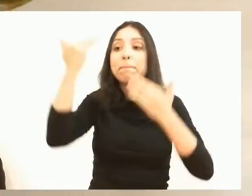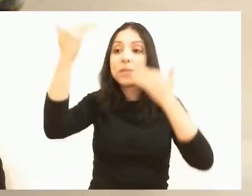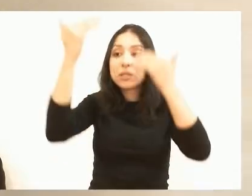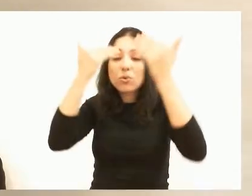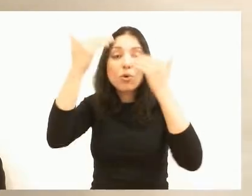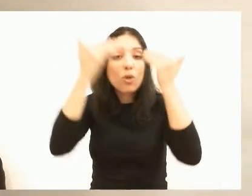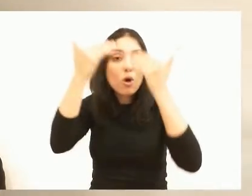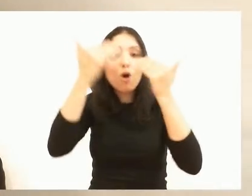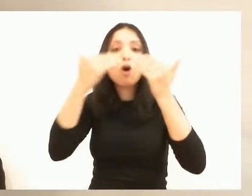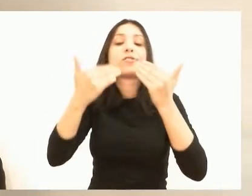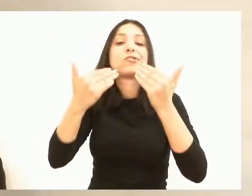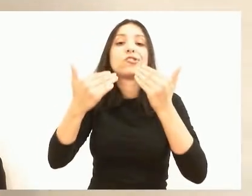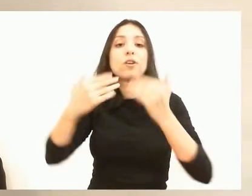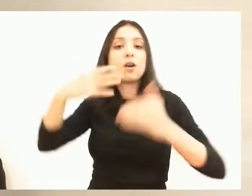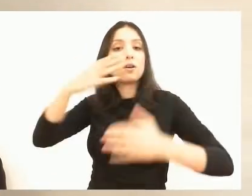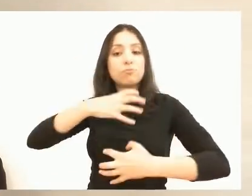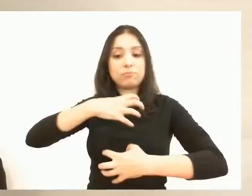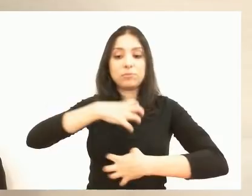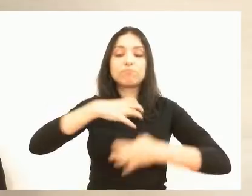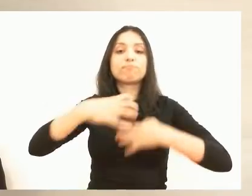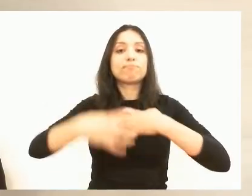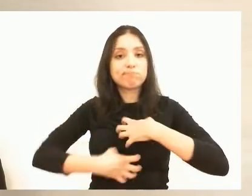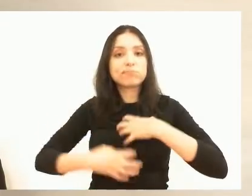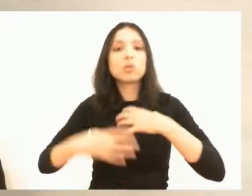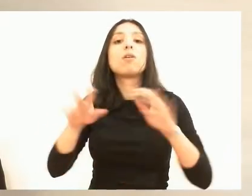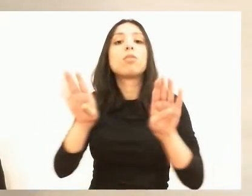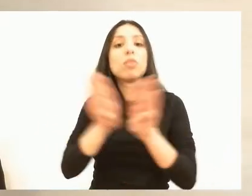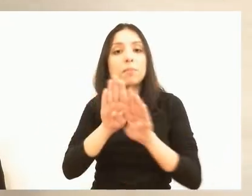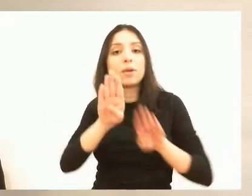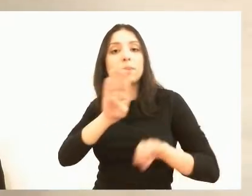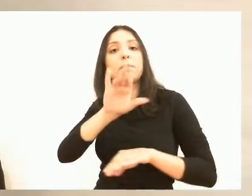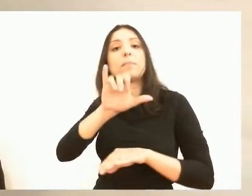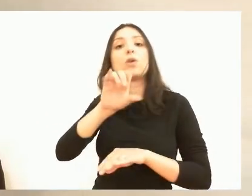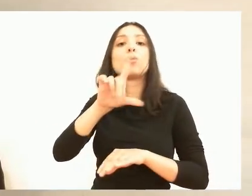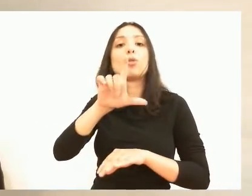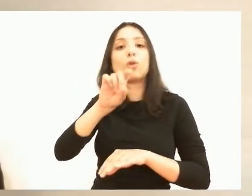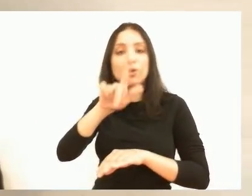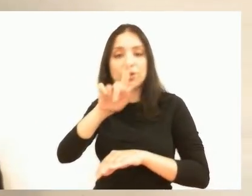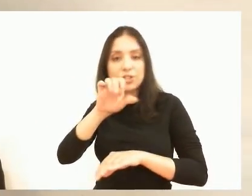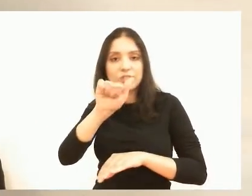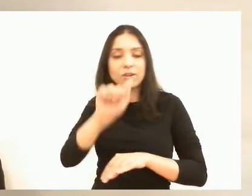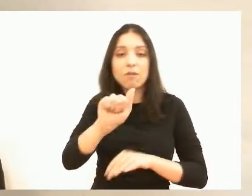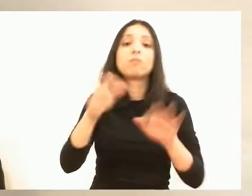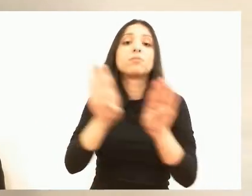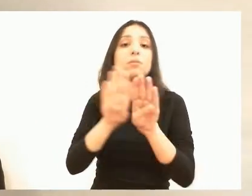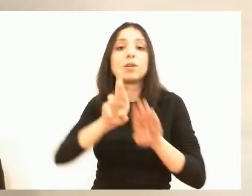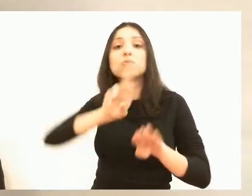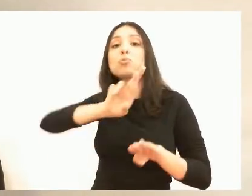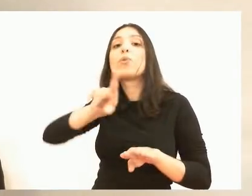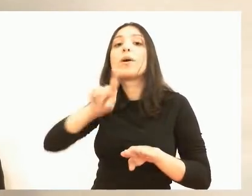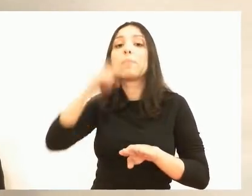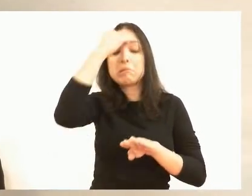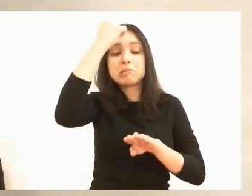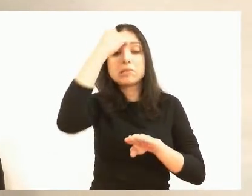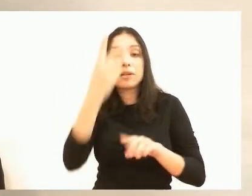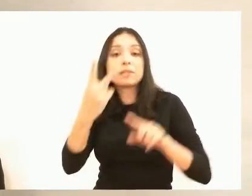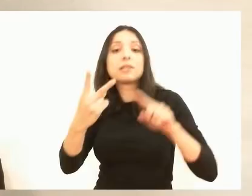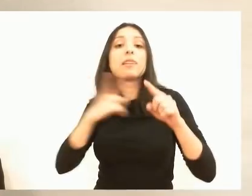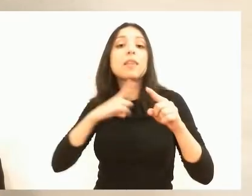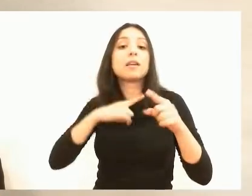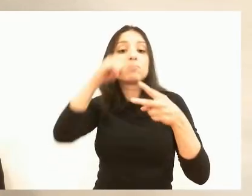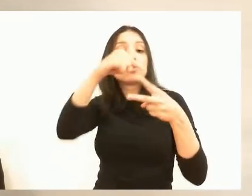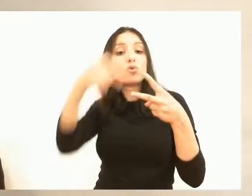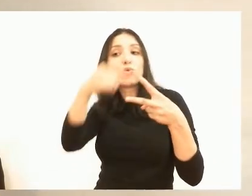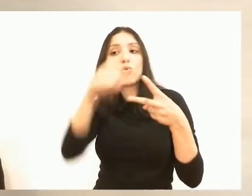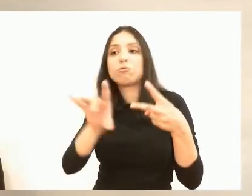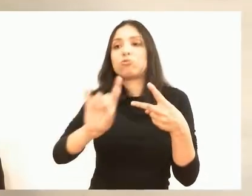biológicas fisiológicas nem tão já parte de um pensamento não derrotou michael entre corpo e